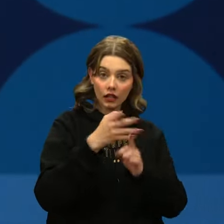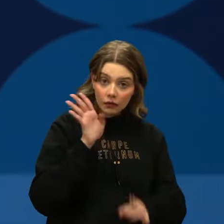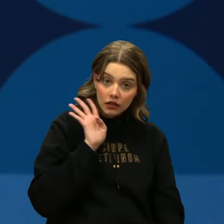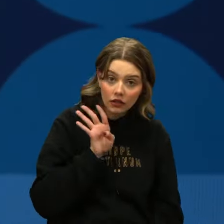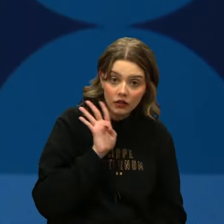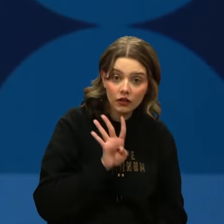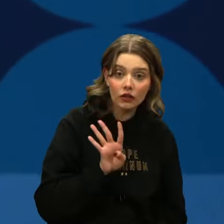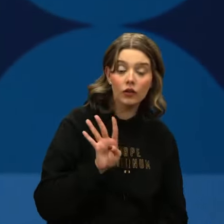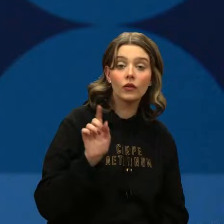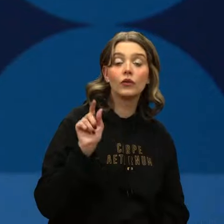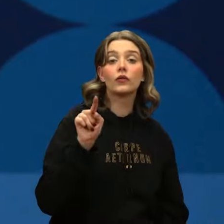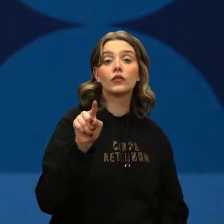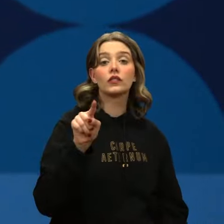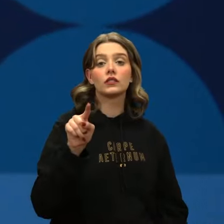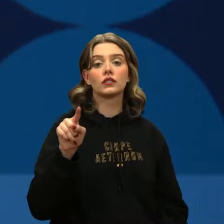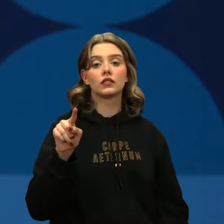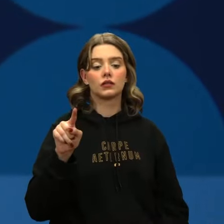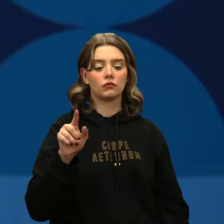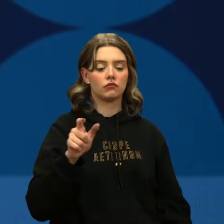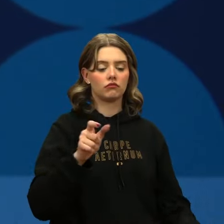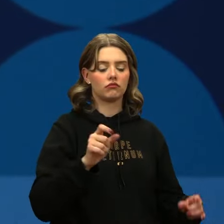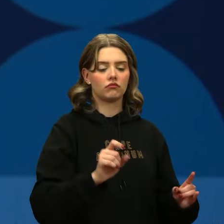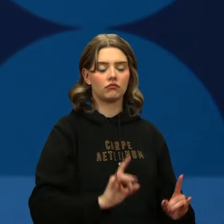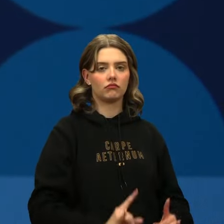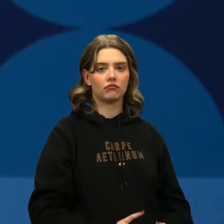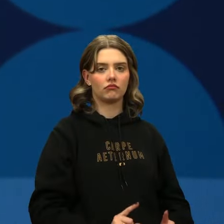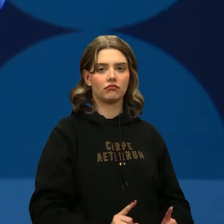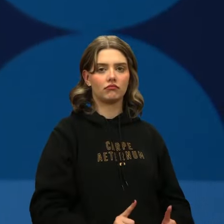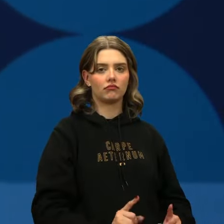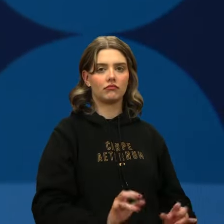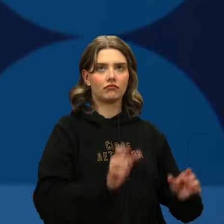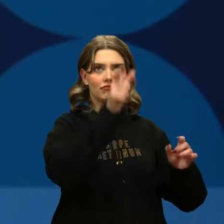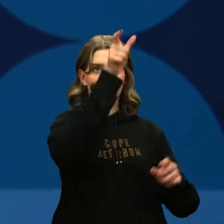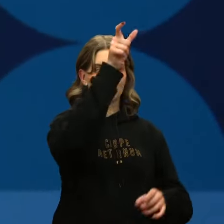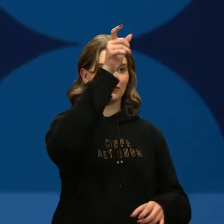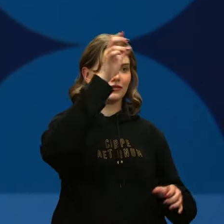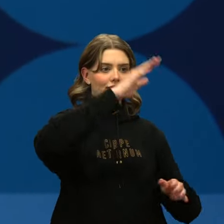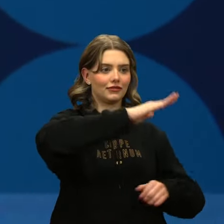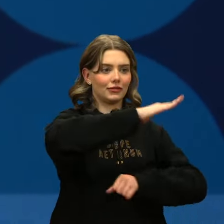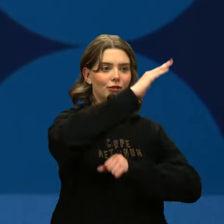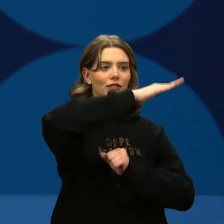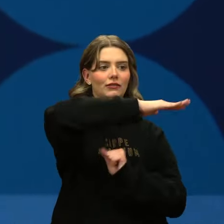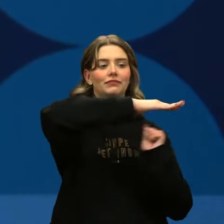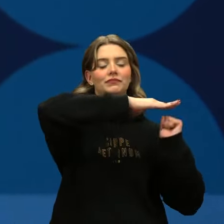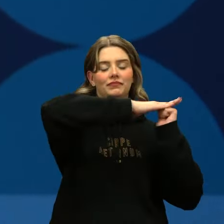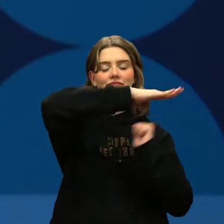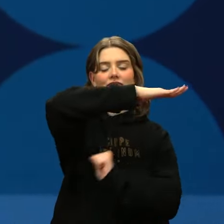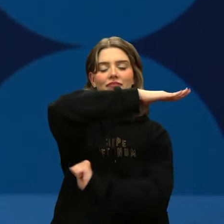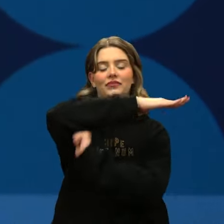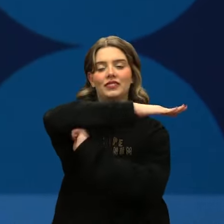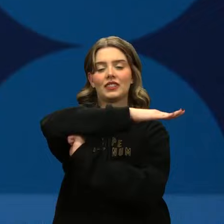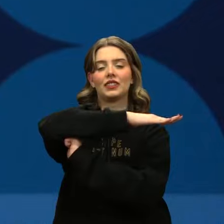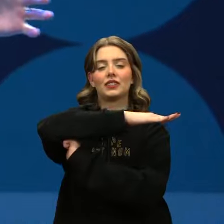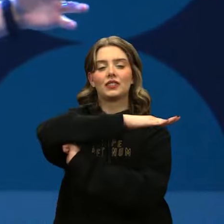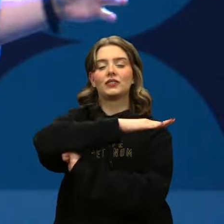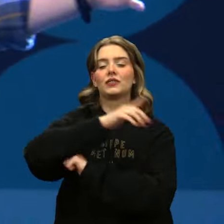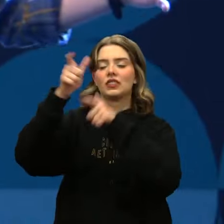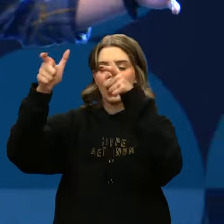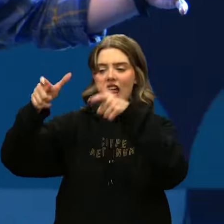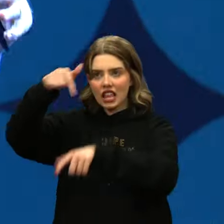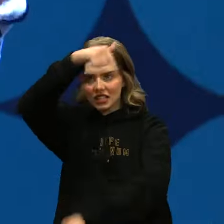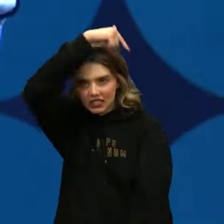vocês serão uma coluna permanente no santuário da Nova Jerusalém. O